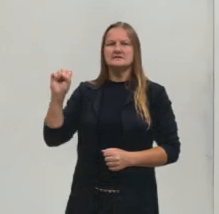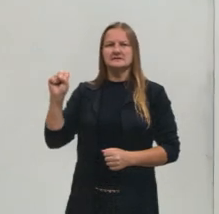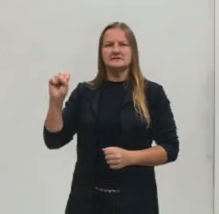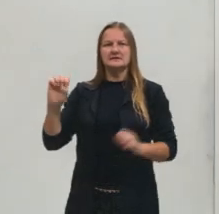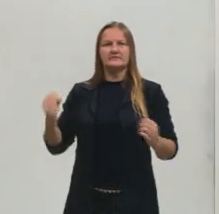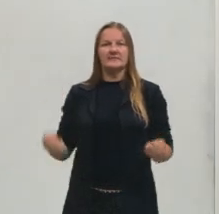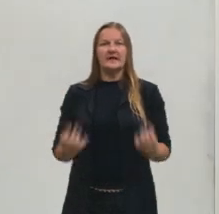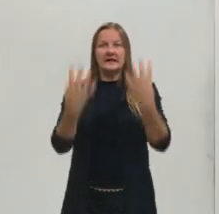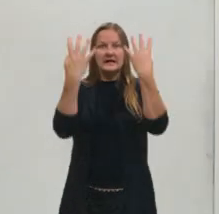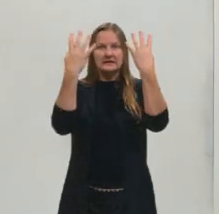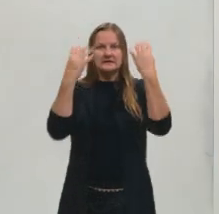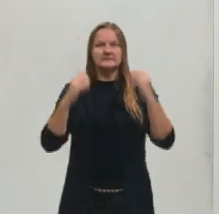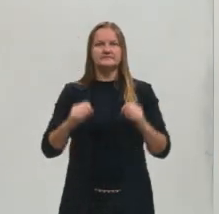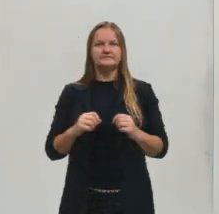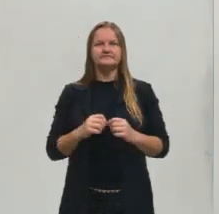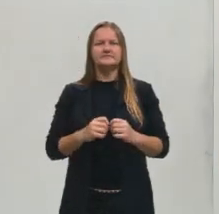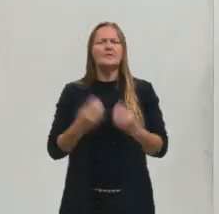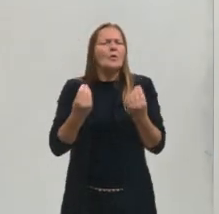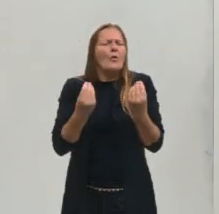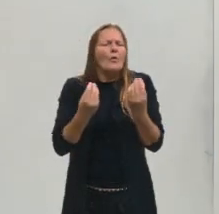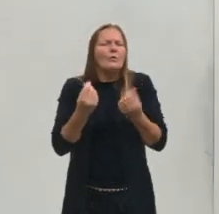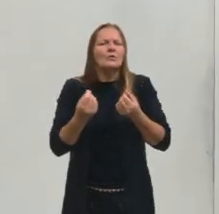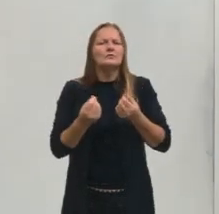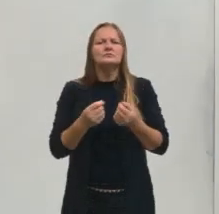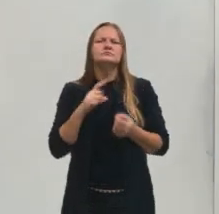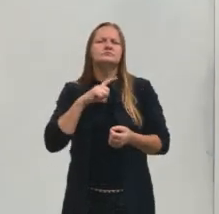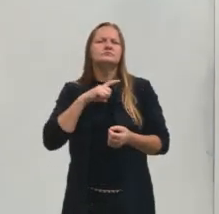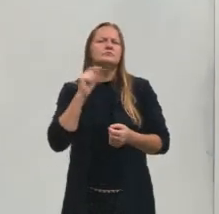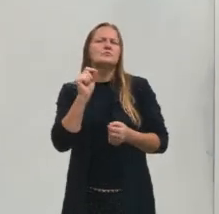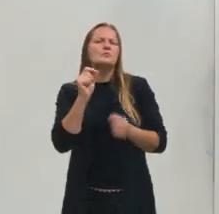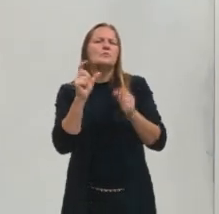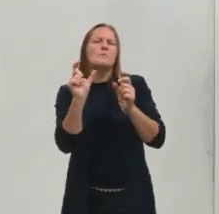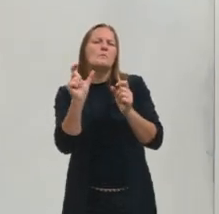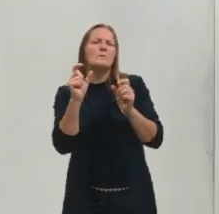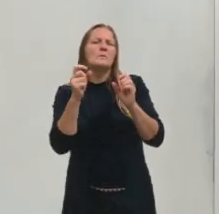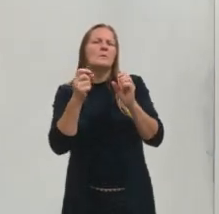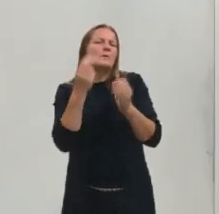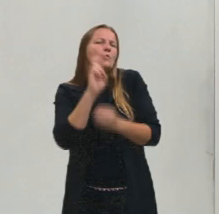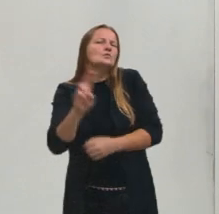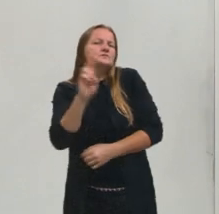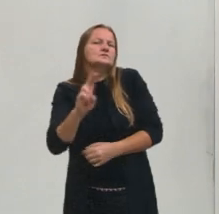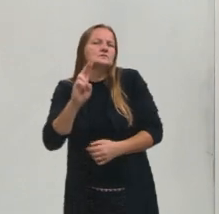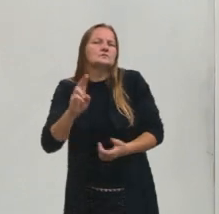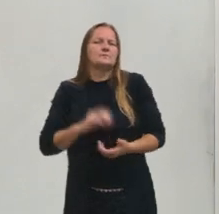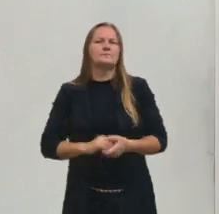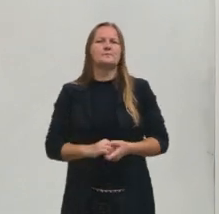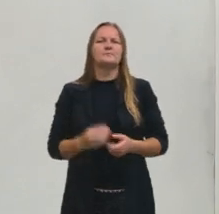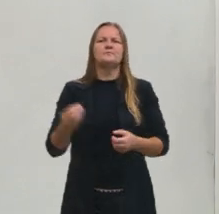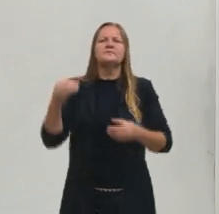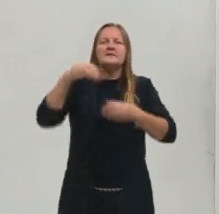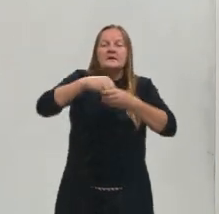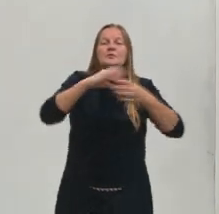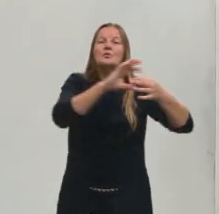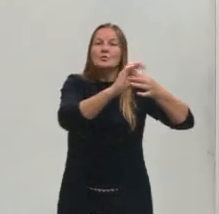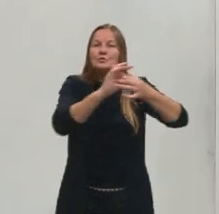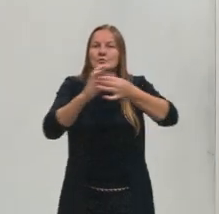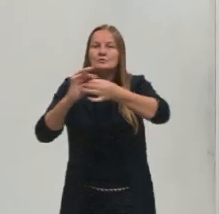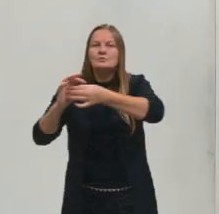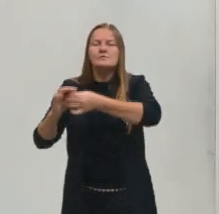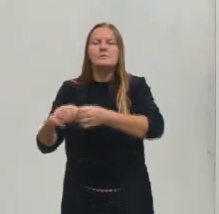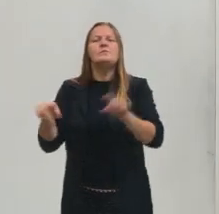herdeiro desta democracia O que é que tem a ver como é que estão por que que essa palavra pode ser usada hoje em dia no nosso contexto